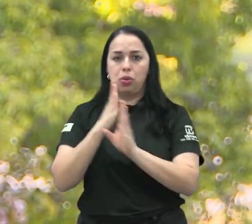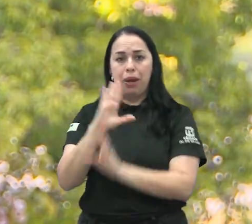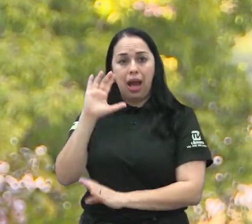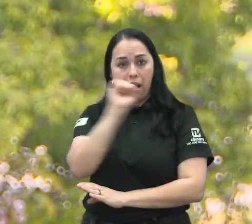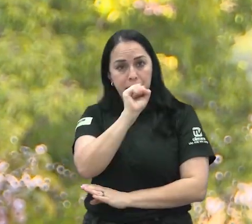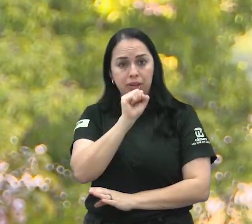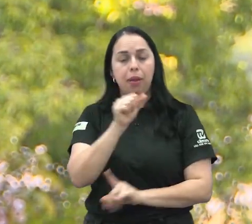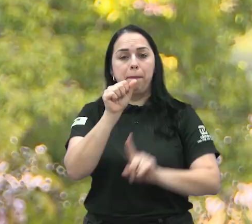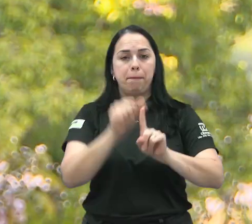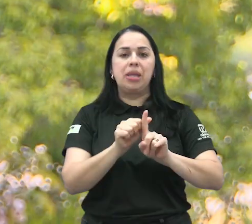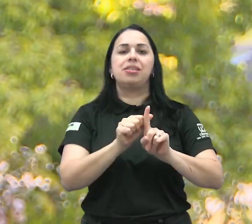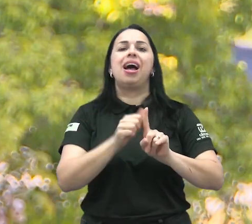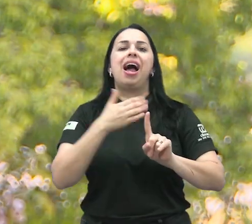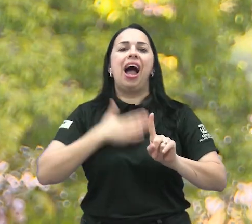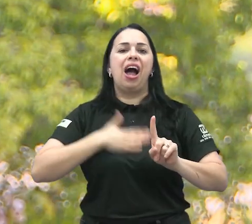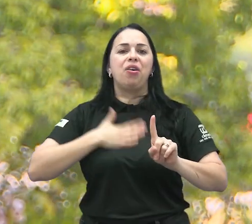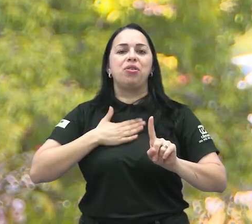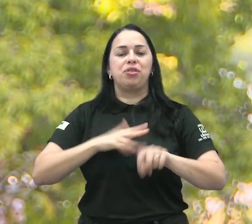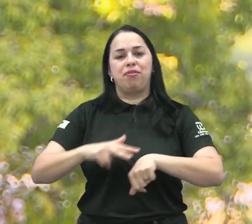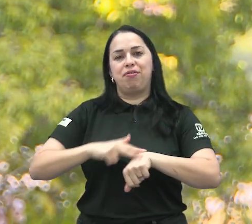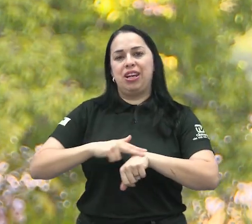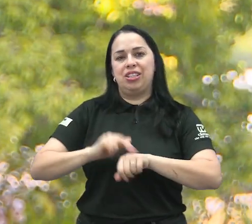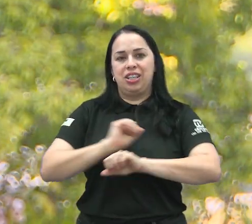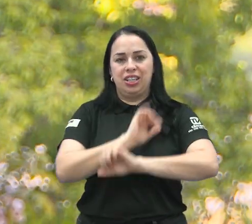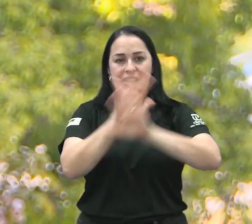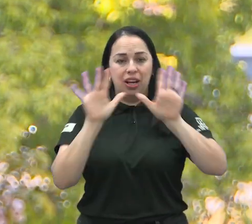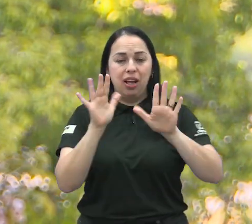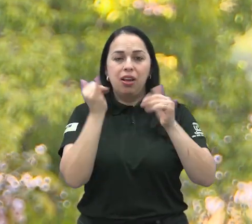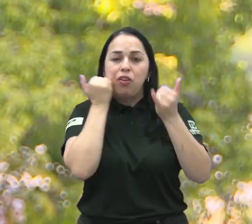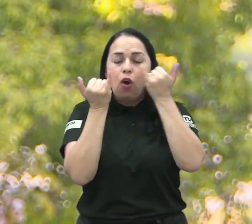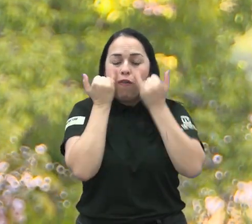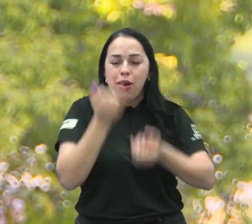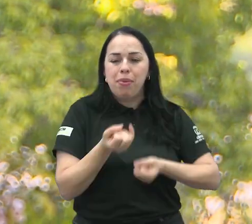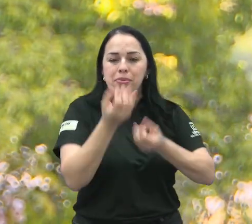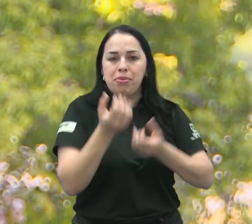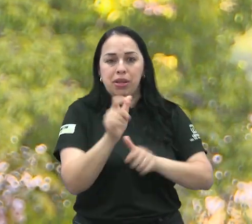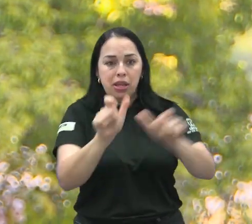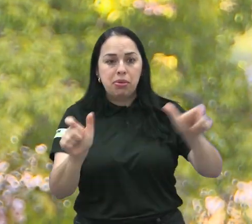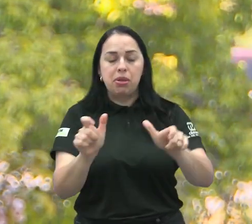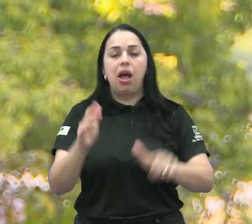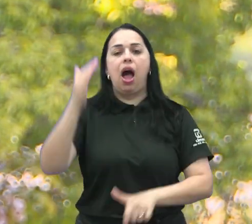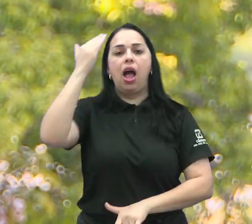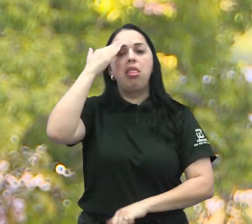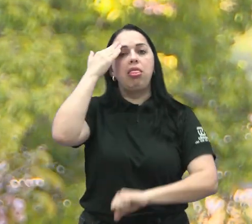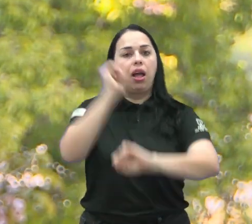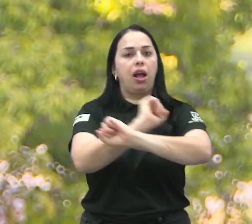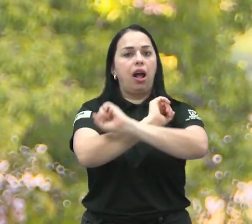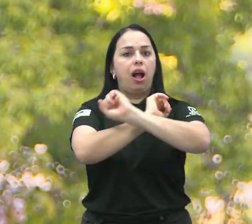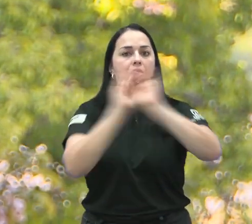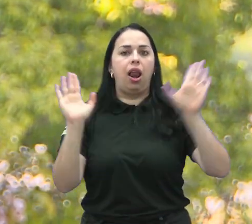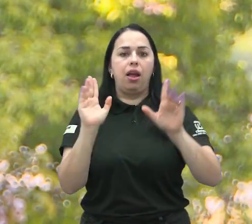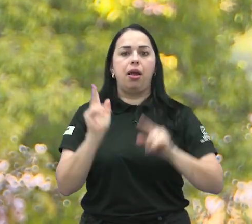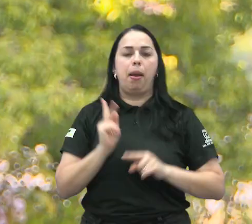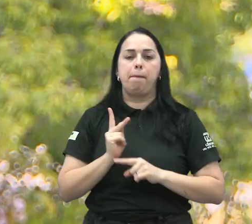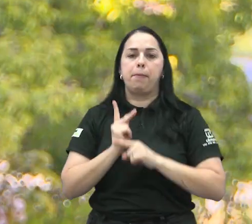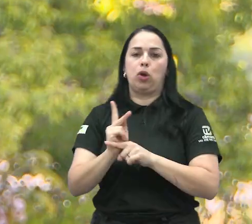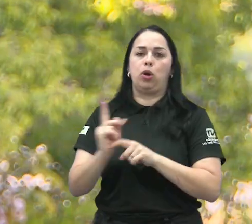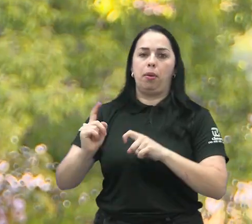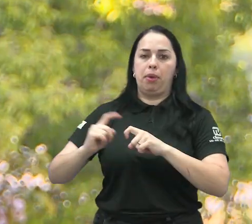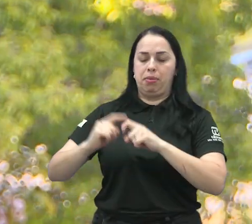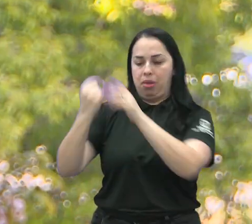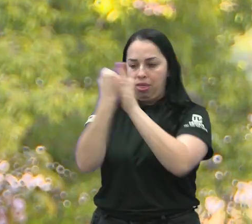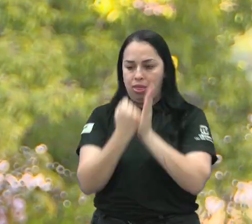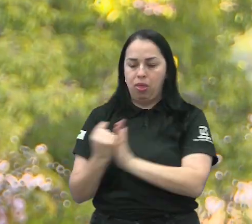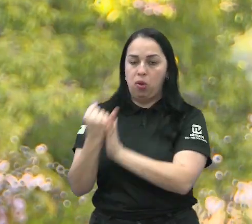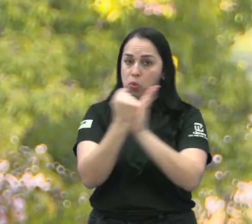diagnóstico precoce, foi criada a campanha Agosto Verde Claro. A meta é que, com mais informação, mais pessoas tomem conhecimento da doença e